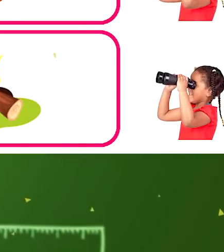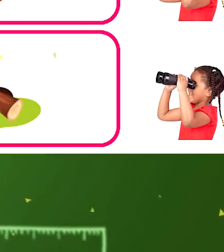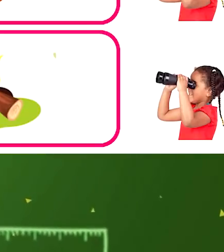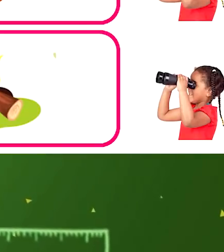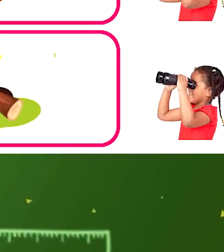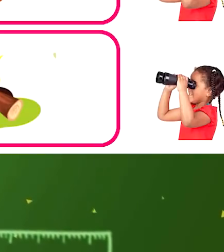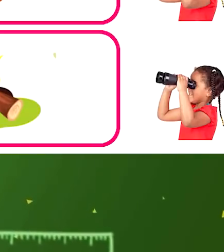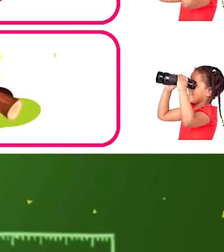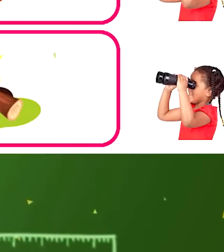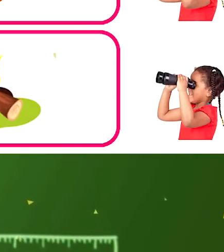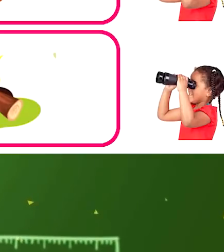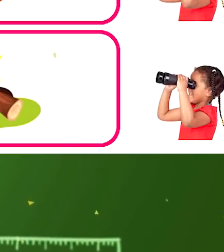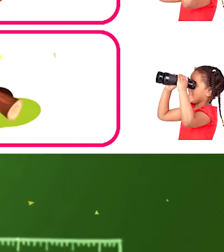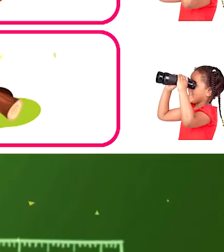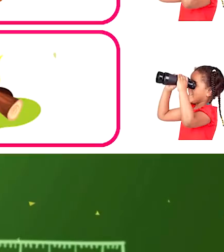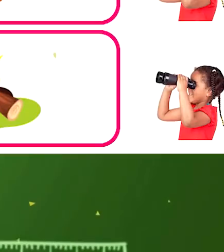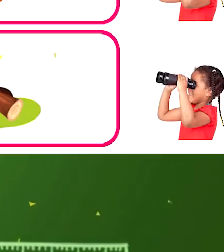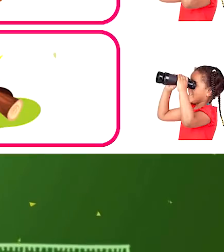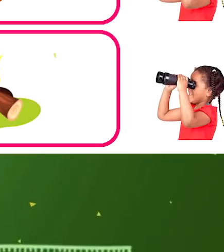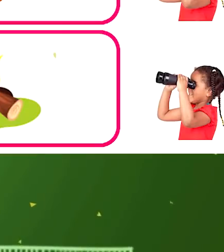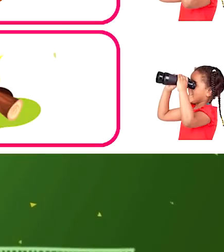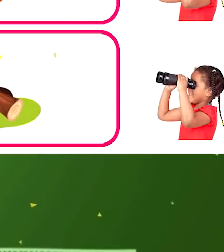Letra A, fogão.